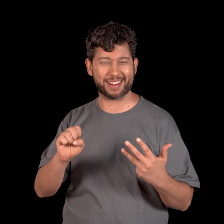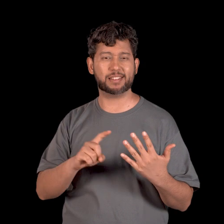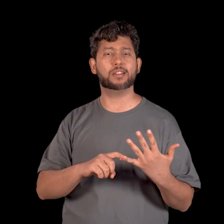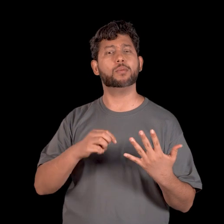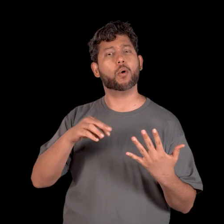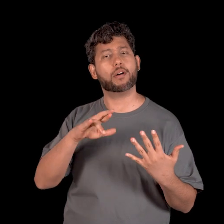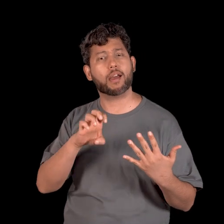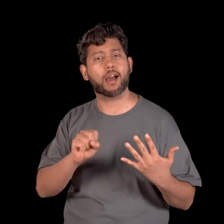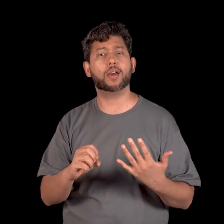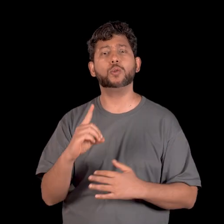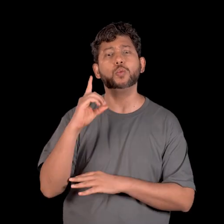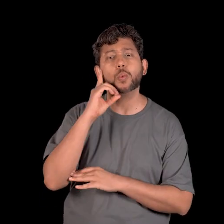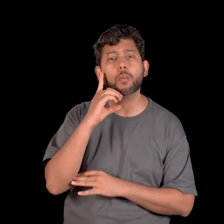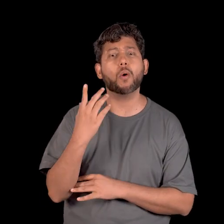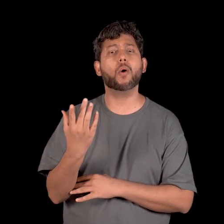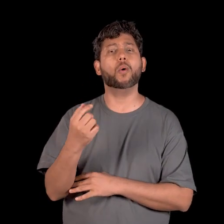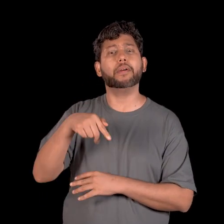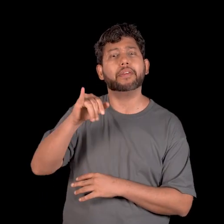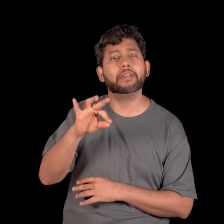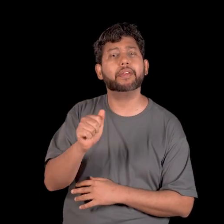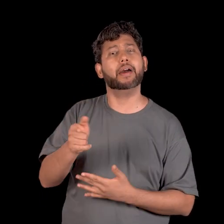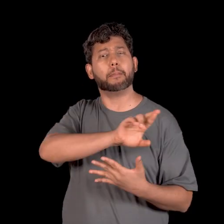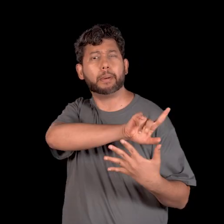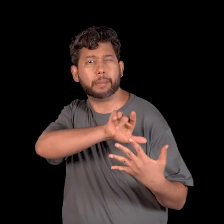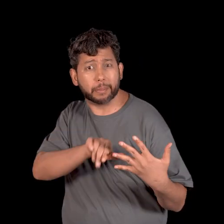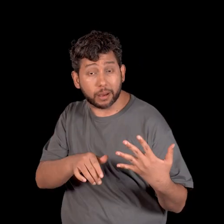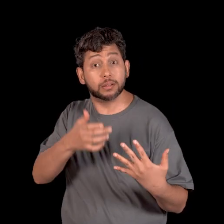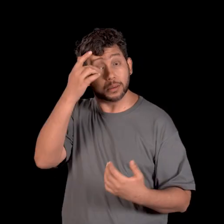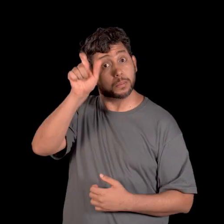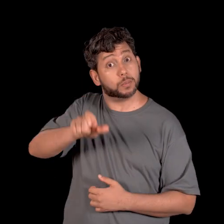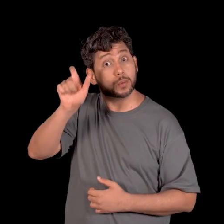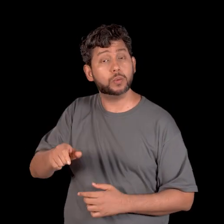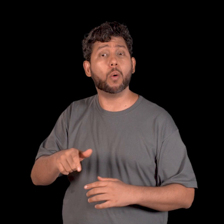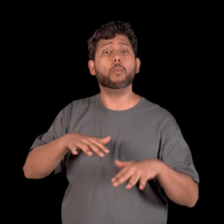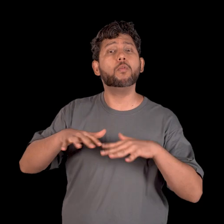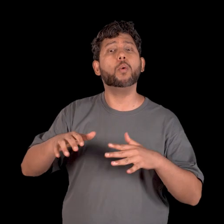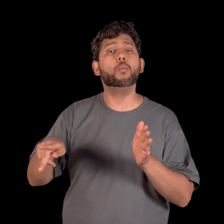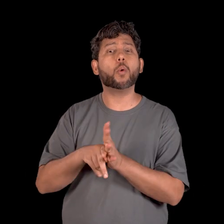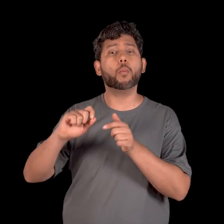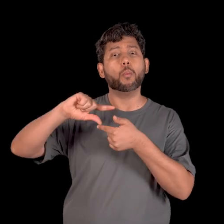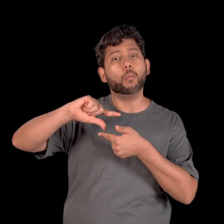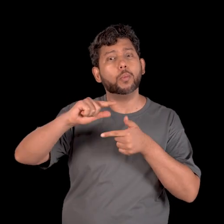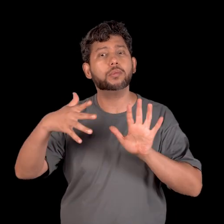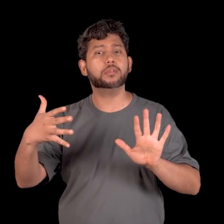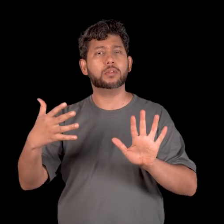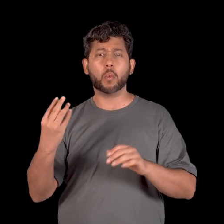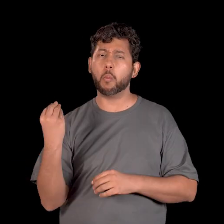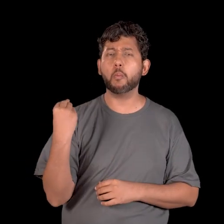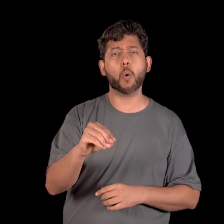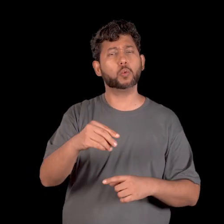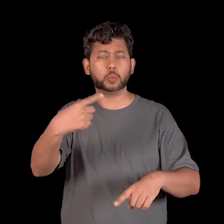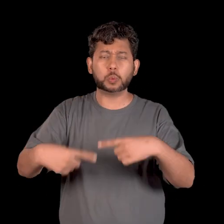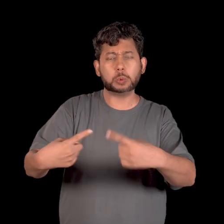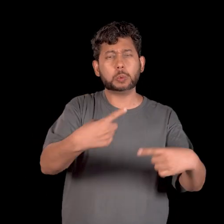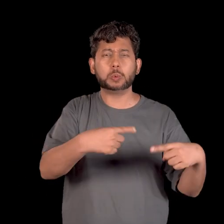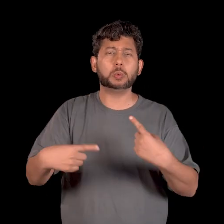Cecília Meirelles, Vinícius de Moraes, Carlos Drummond de Andrade e Mário Quintana, são importantes representantes do movimento modernista